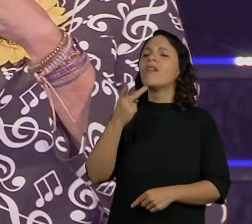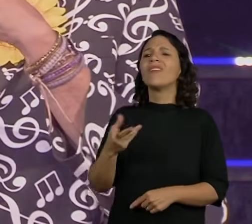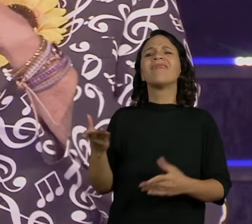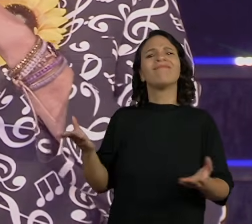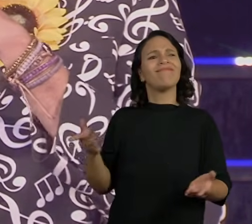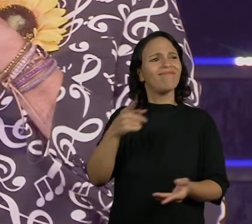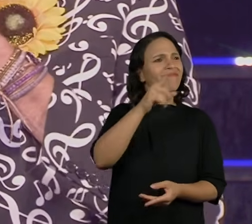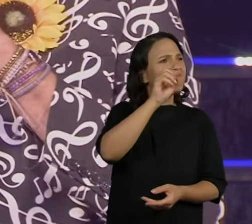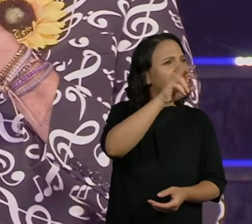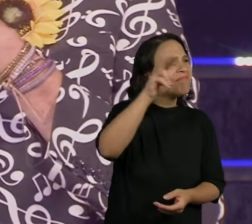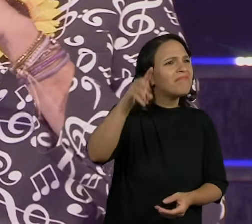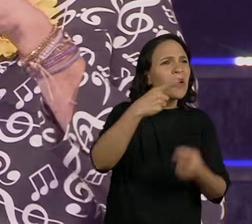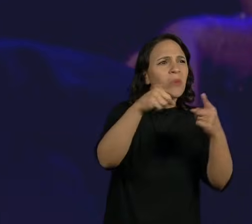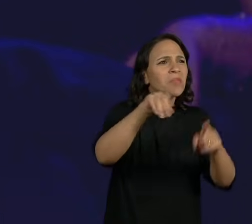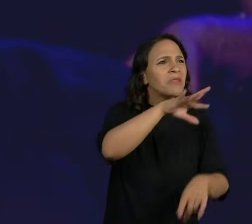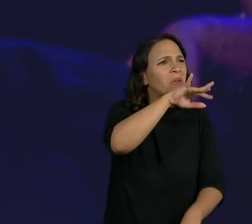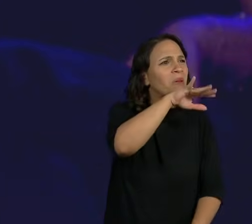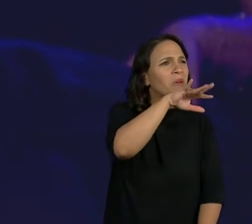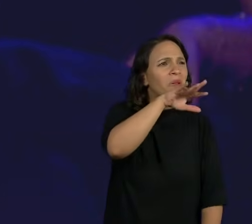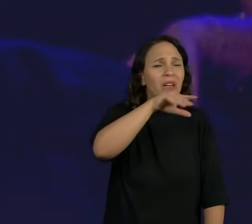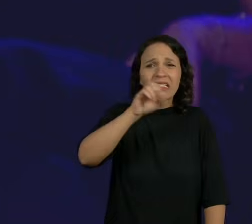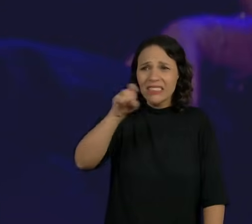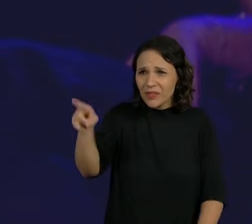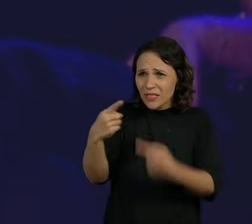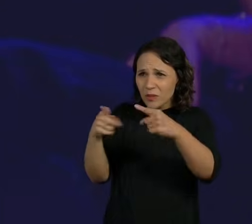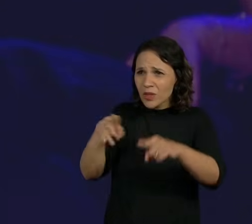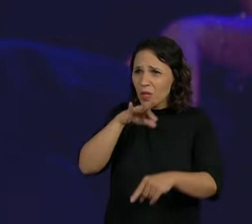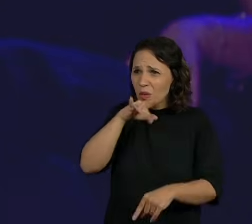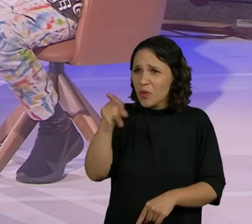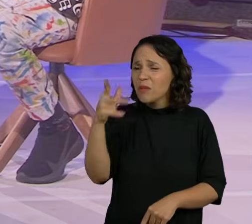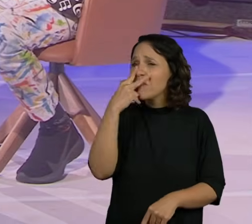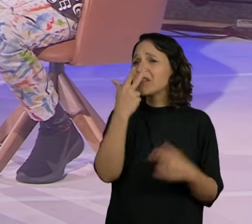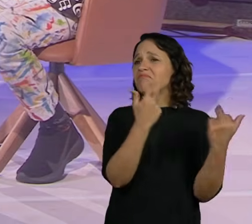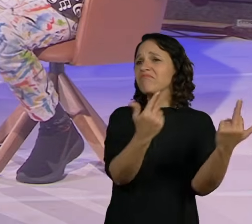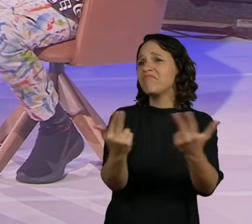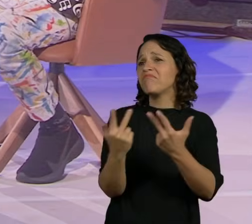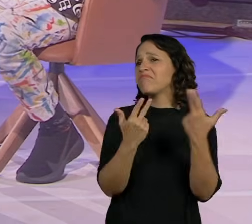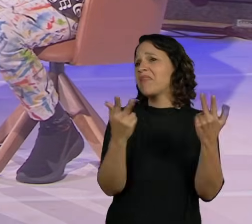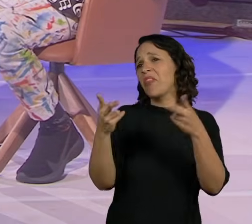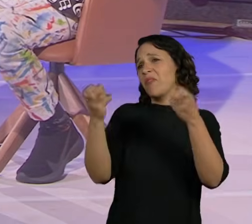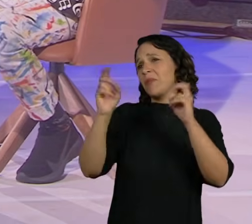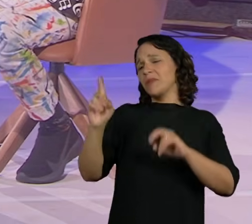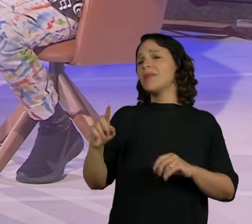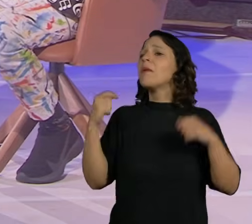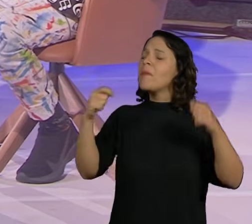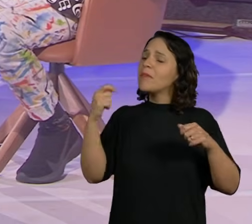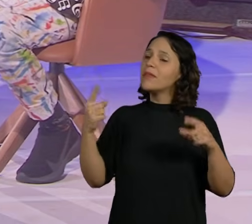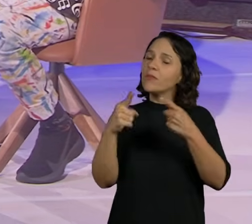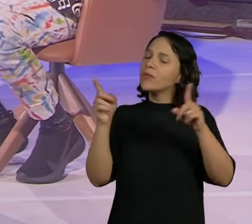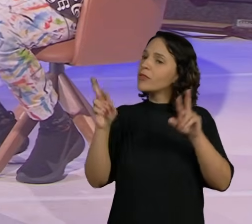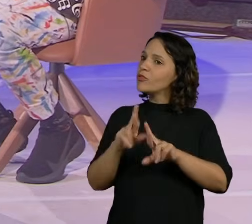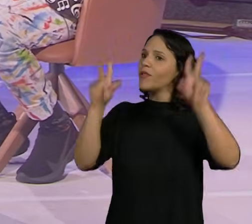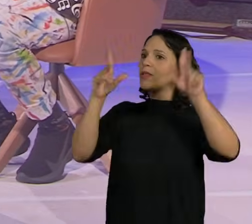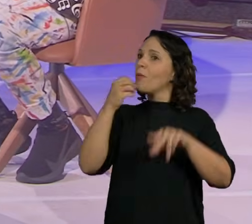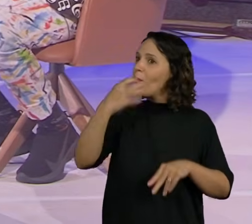tão ruim o mercado que se você lançar uma coisa ruim, você não vai ser nem notado. Vamos lançar uma coisa boa.